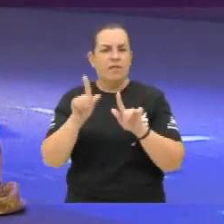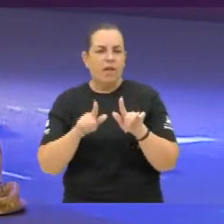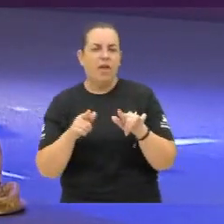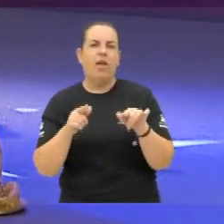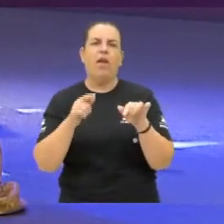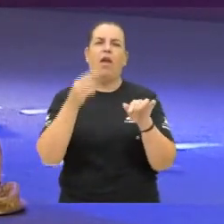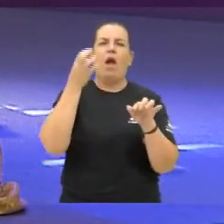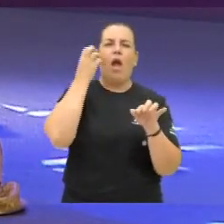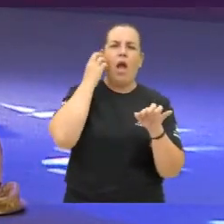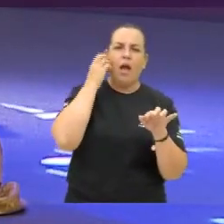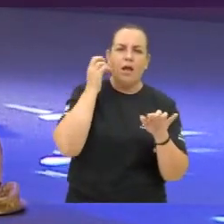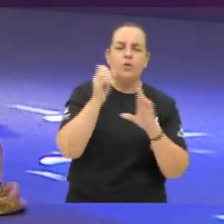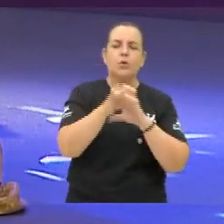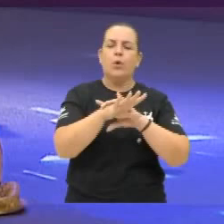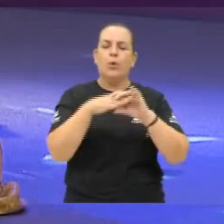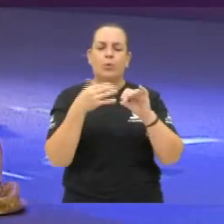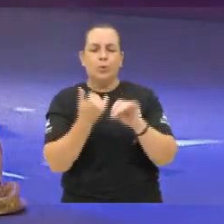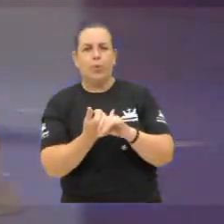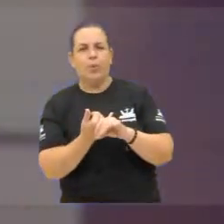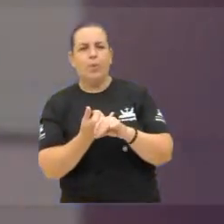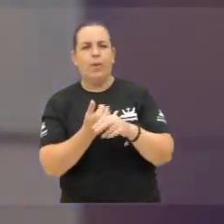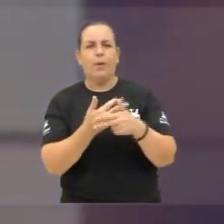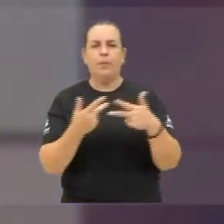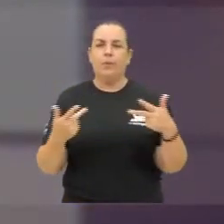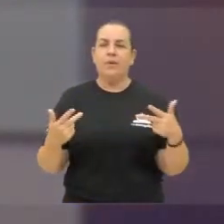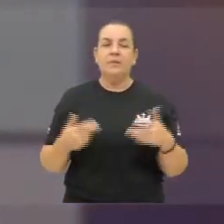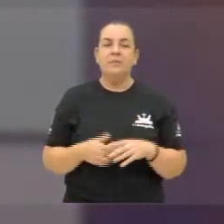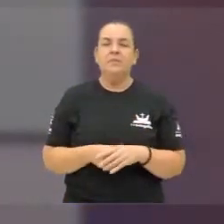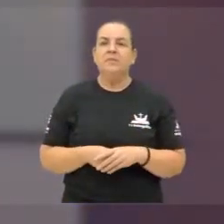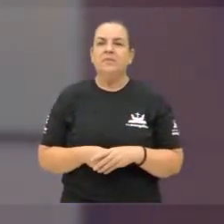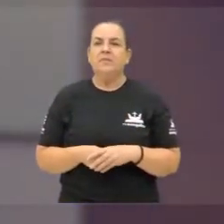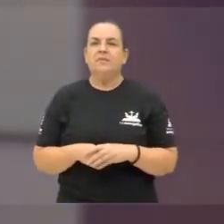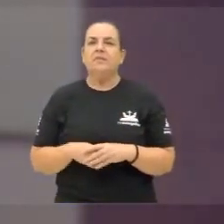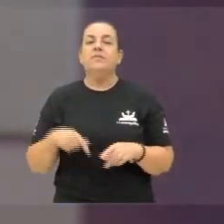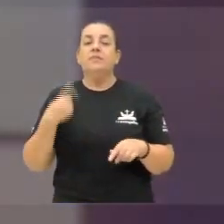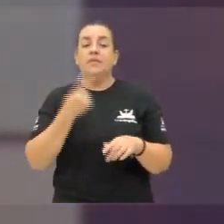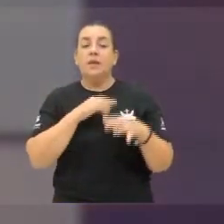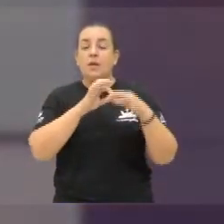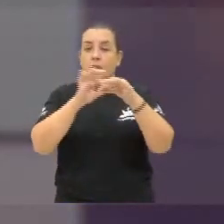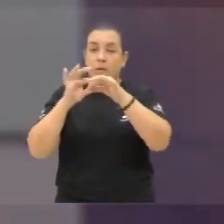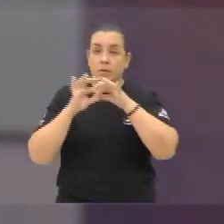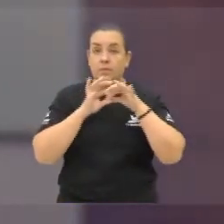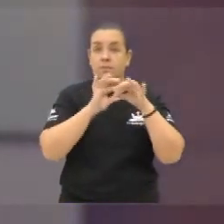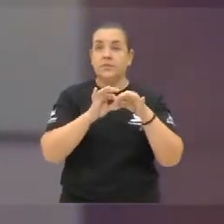televisão, das redes sociais, mas você está unido a nós.